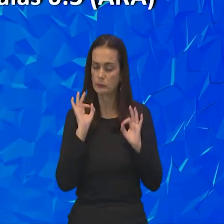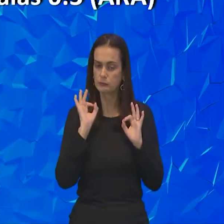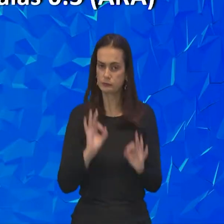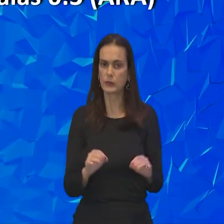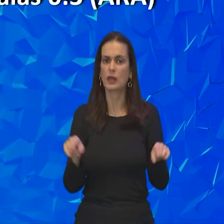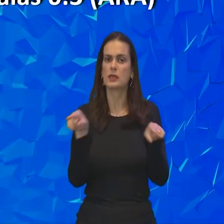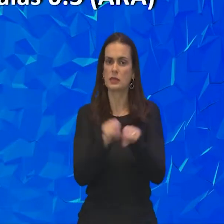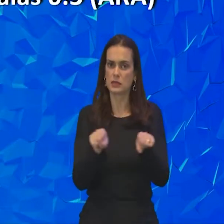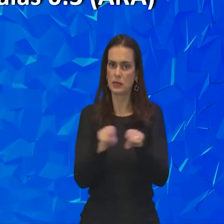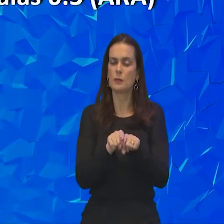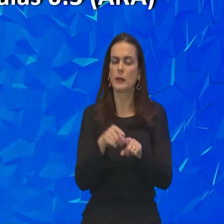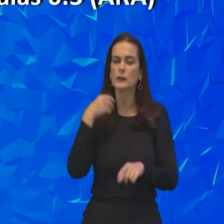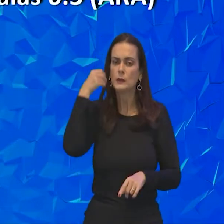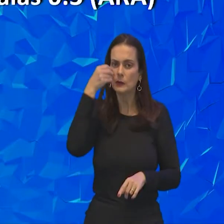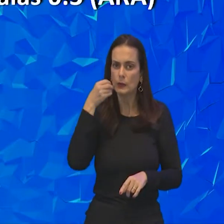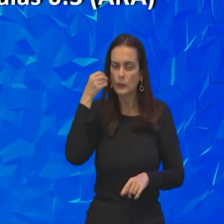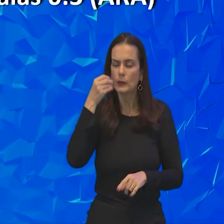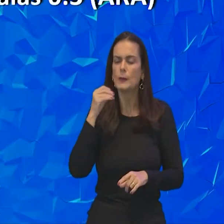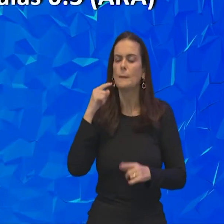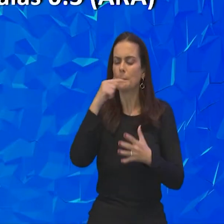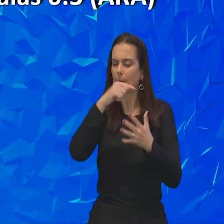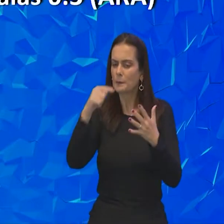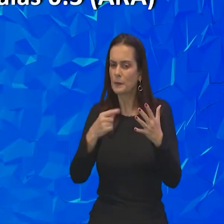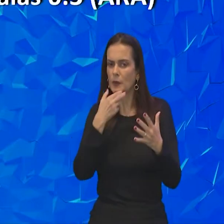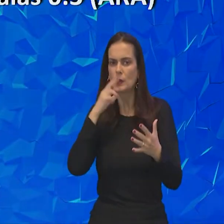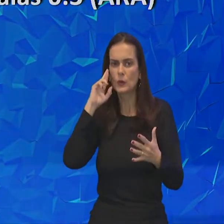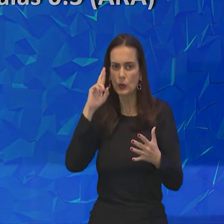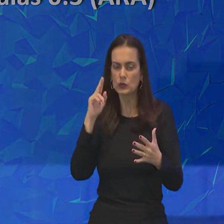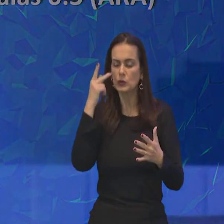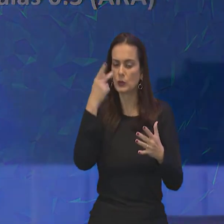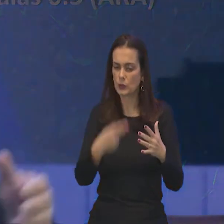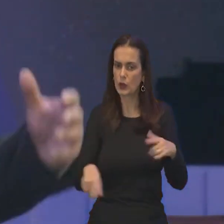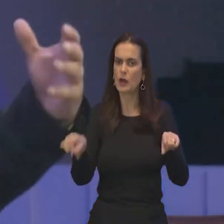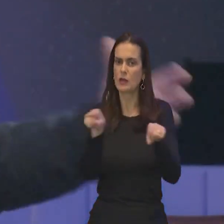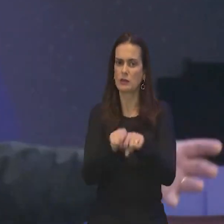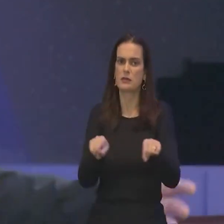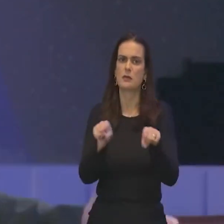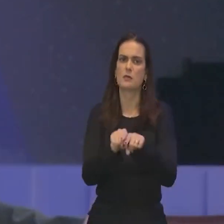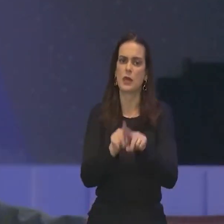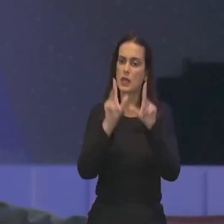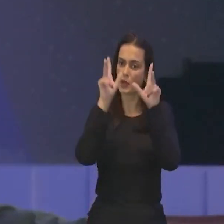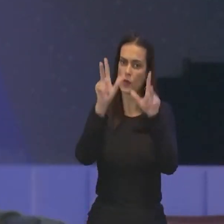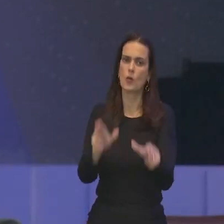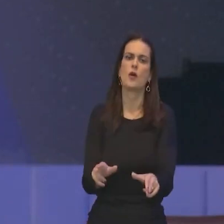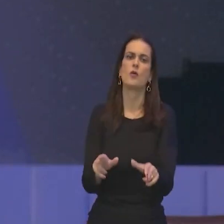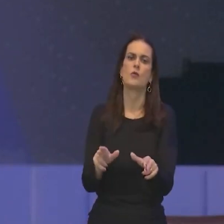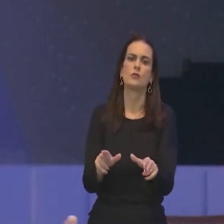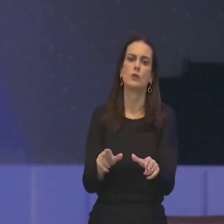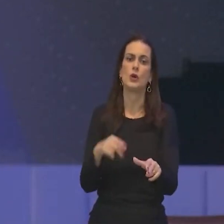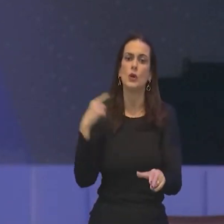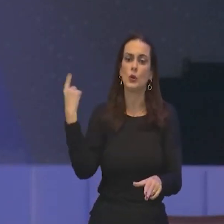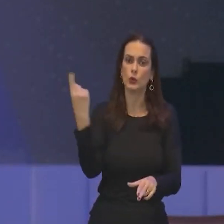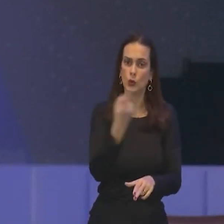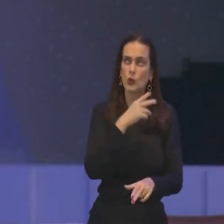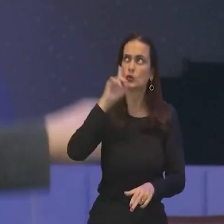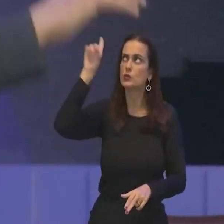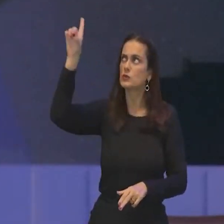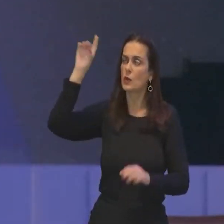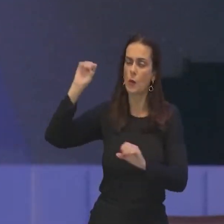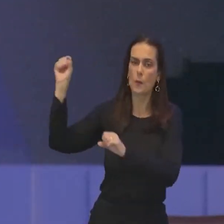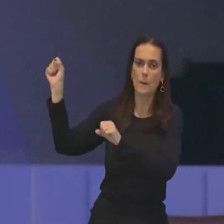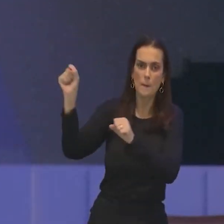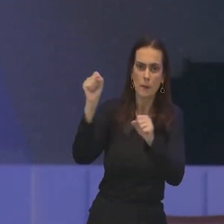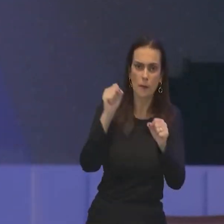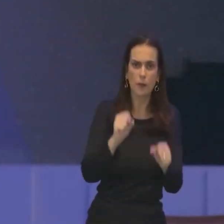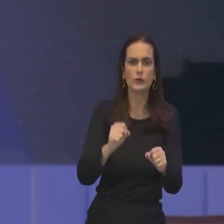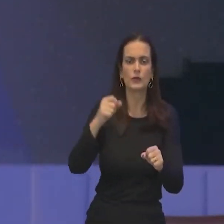diante das experiências que já temos tido com o Senhor nesta casa, com as experiências que temos tido com o nosso Deus Todo-Poderoso, que Ele